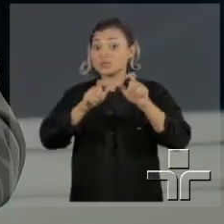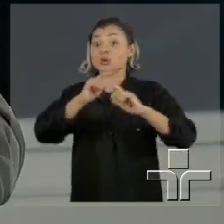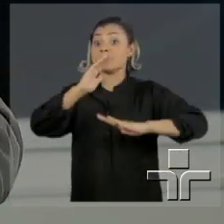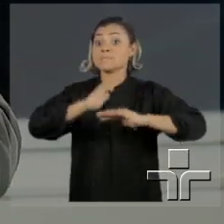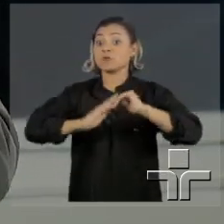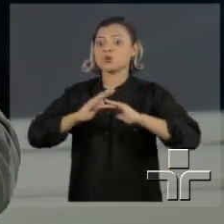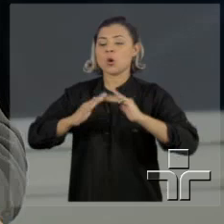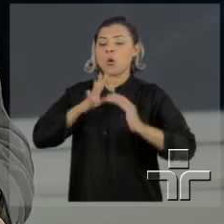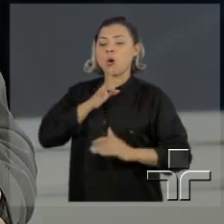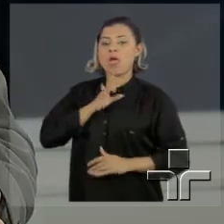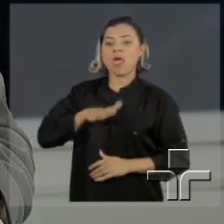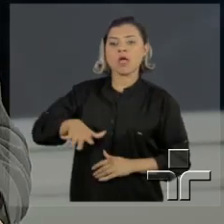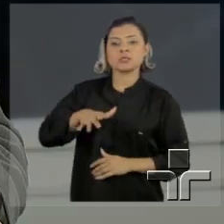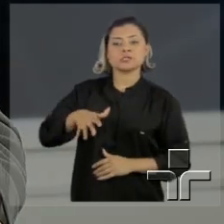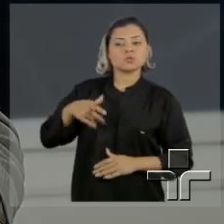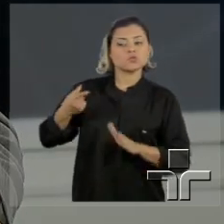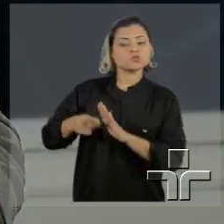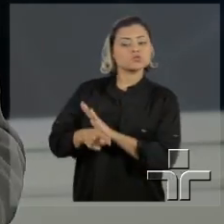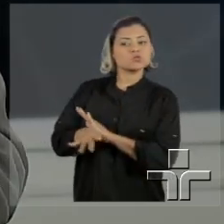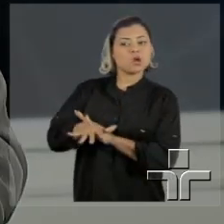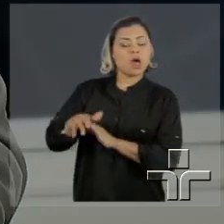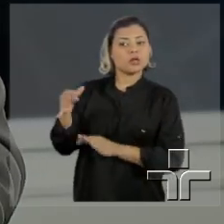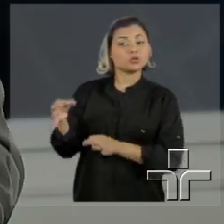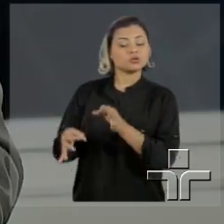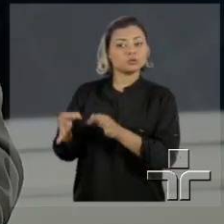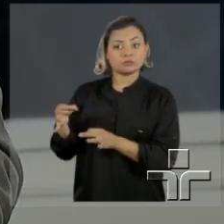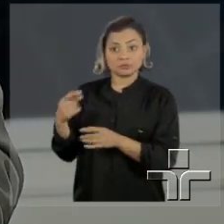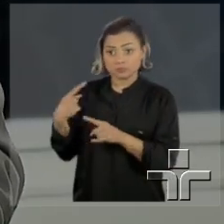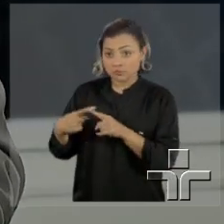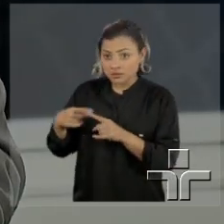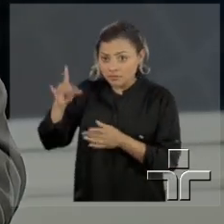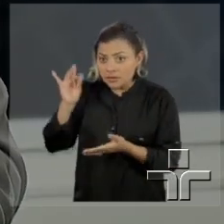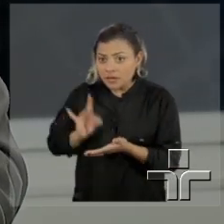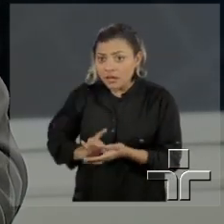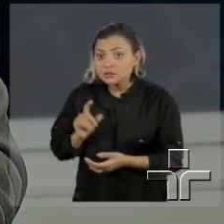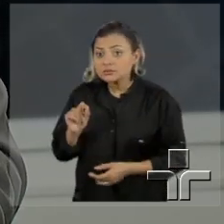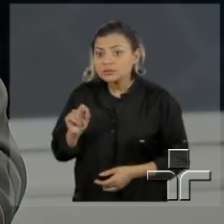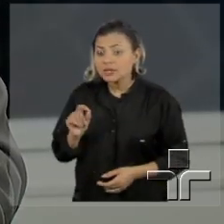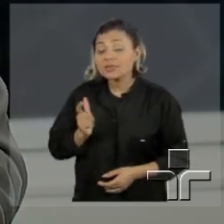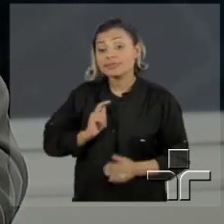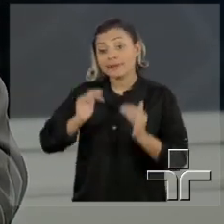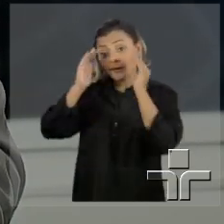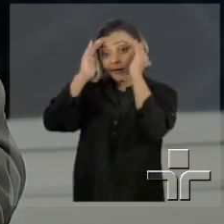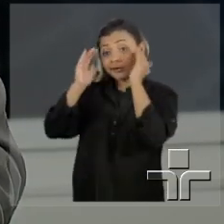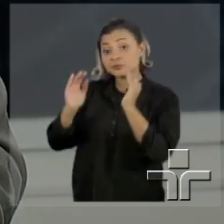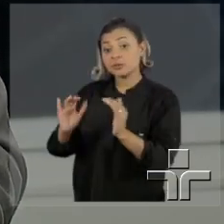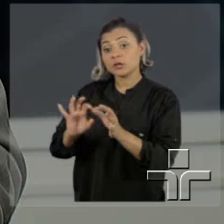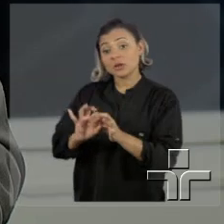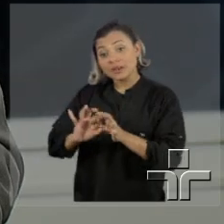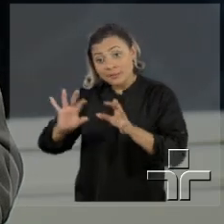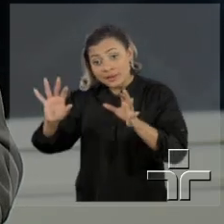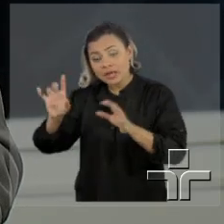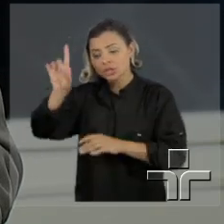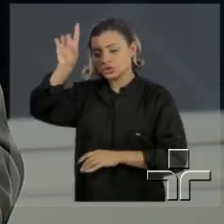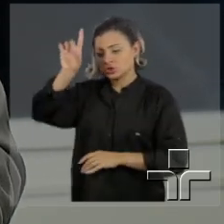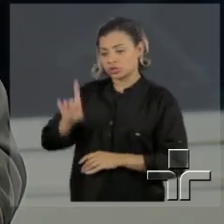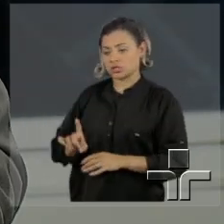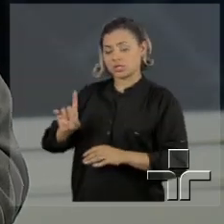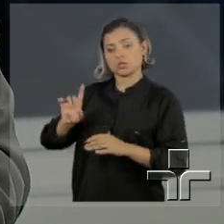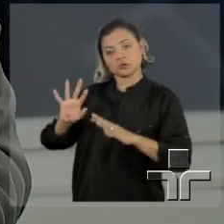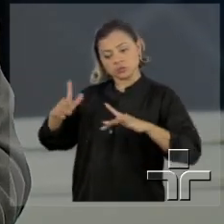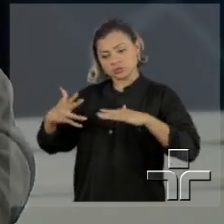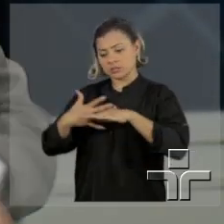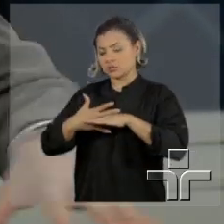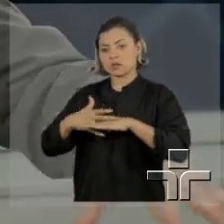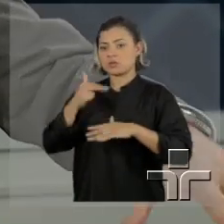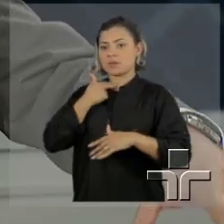os meandros agora, não da política, mas da justiça, porque tem a questão de respeito à liberdade, ao direito do cidadão não ser invadido